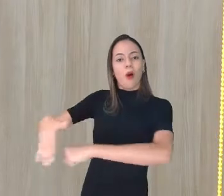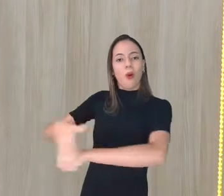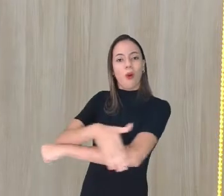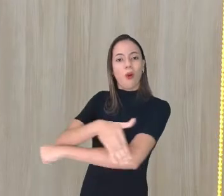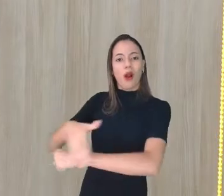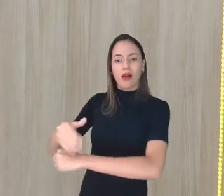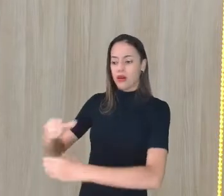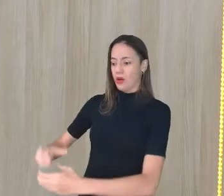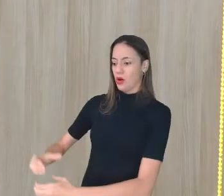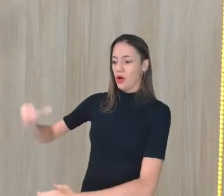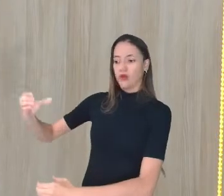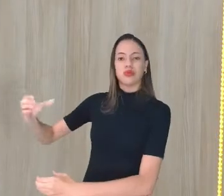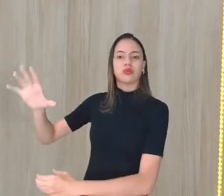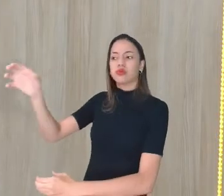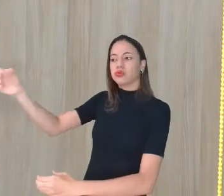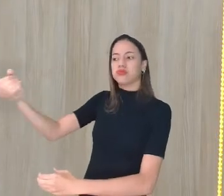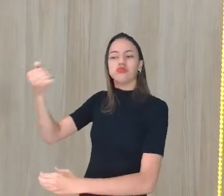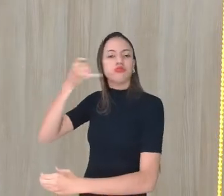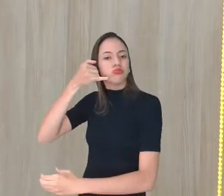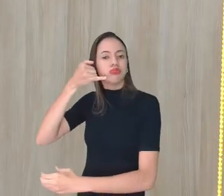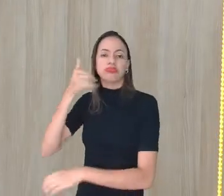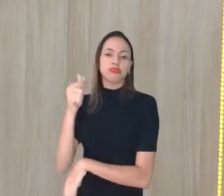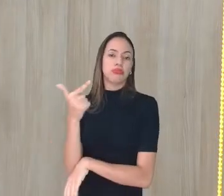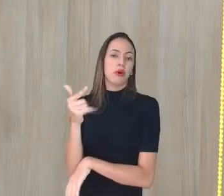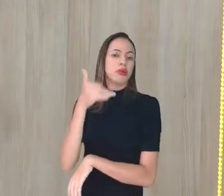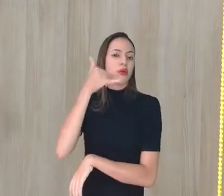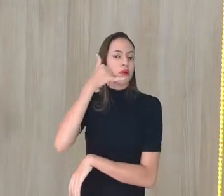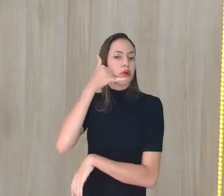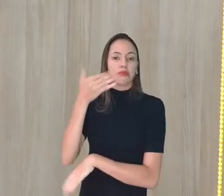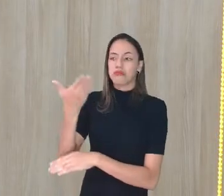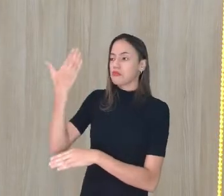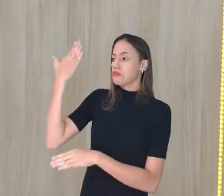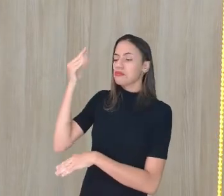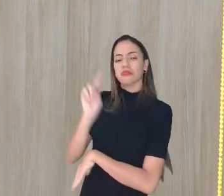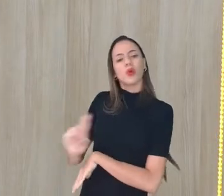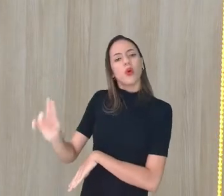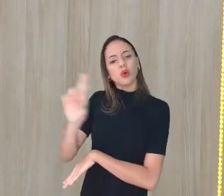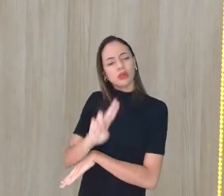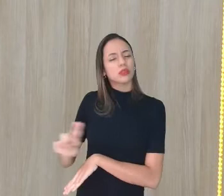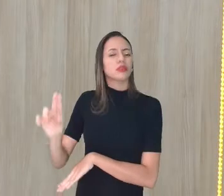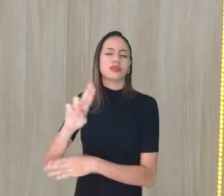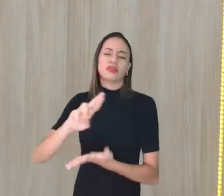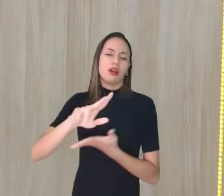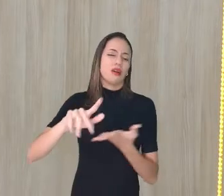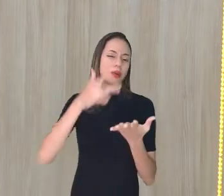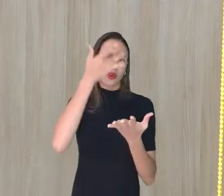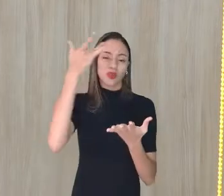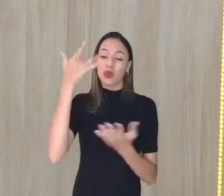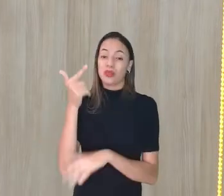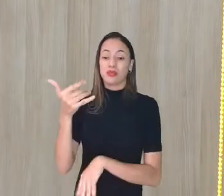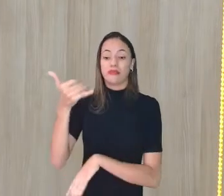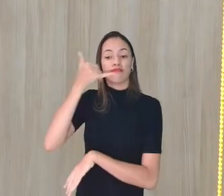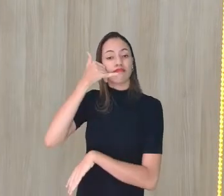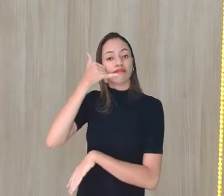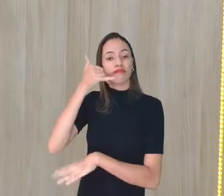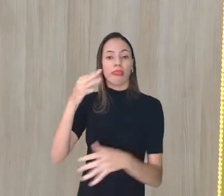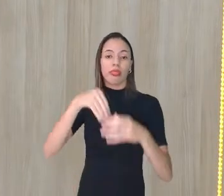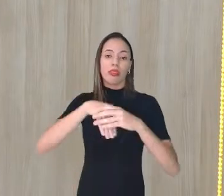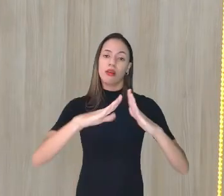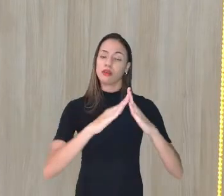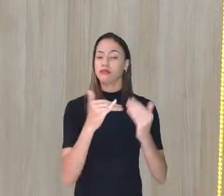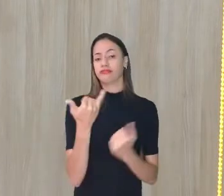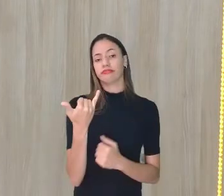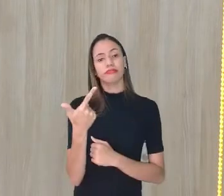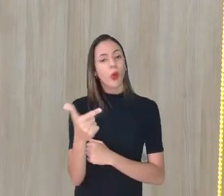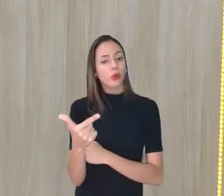né? Quando a gente não tinha celular, era muito utilizado, né? E muitas pessoas também não tinham telefone em casa, né?